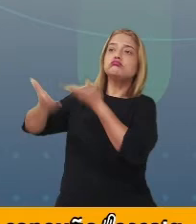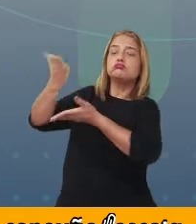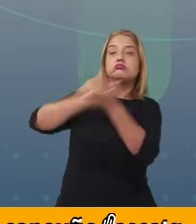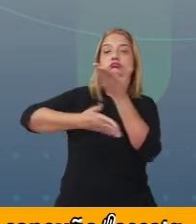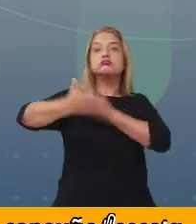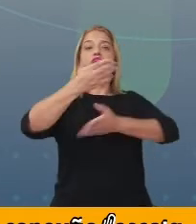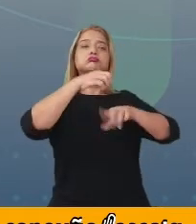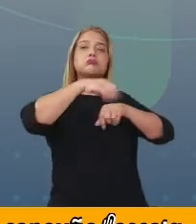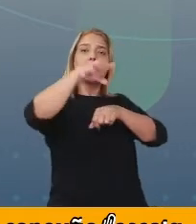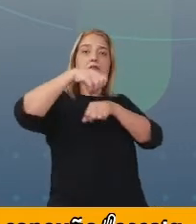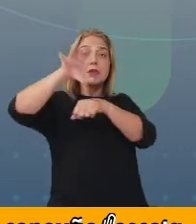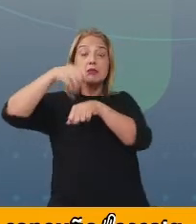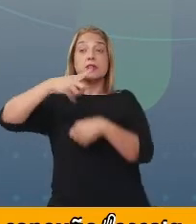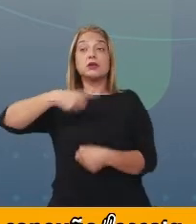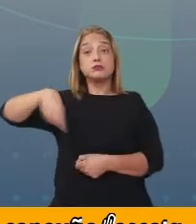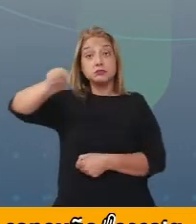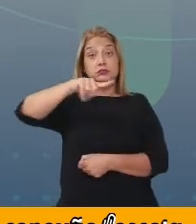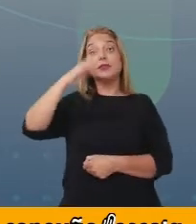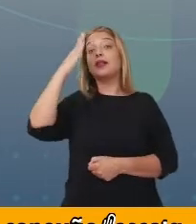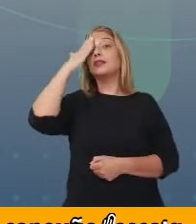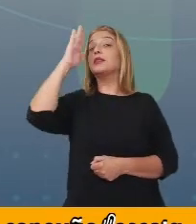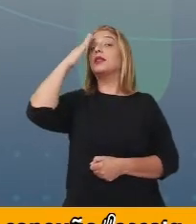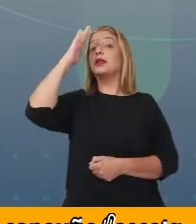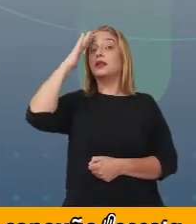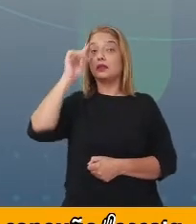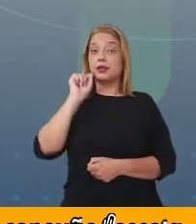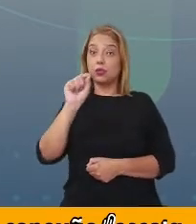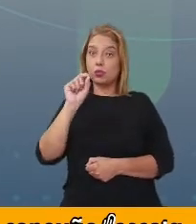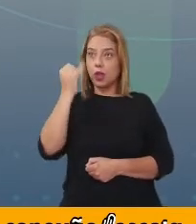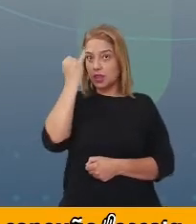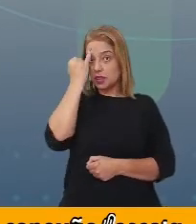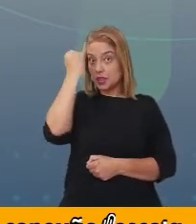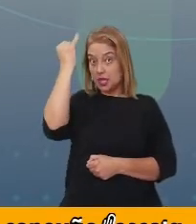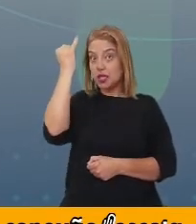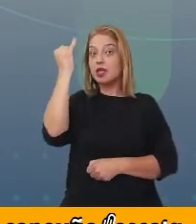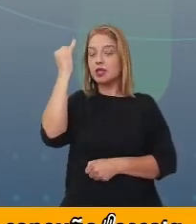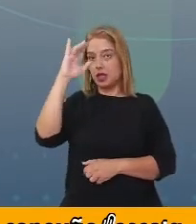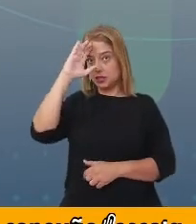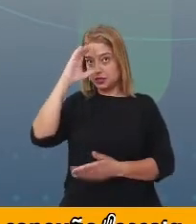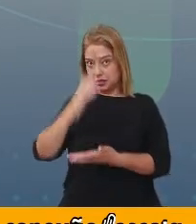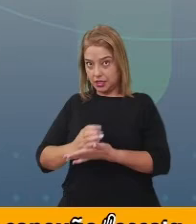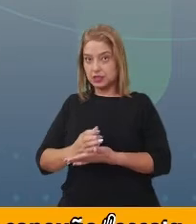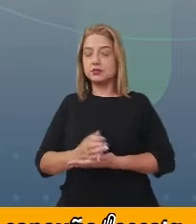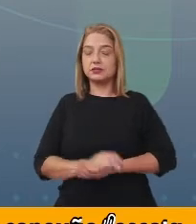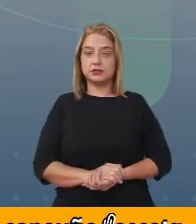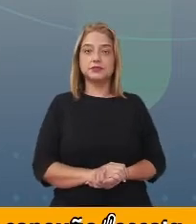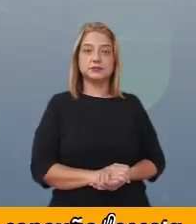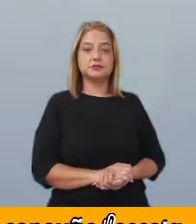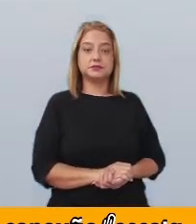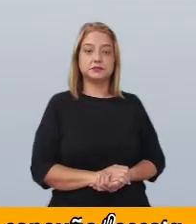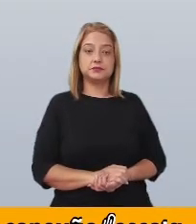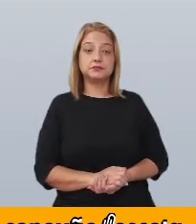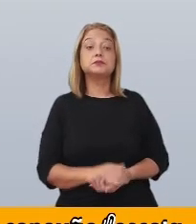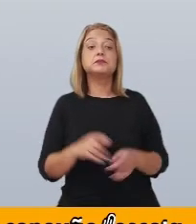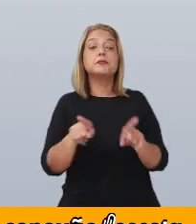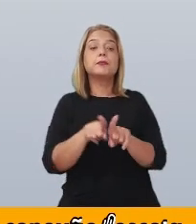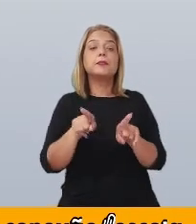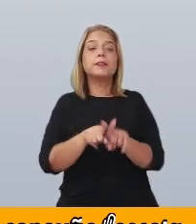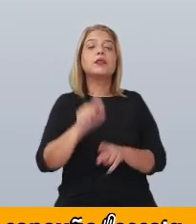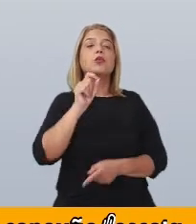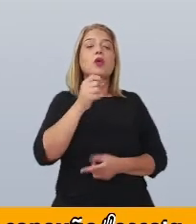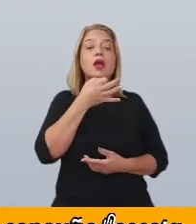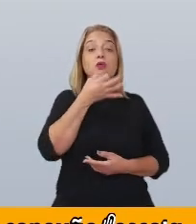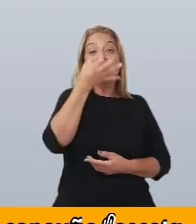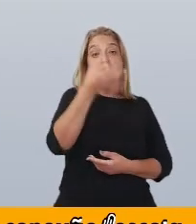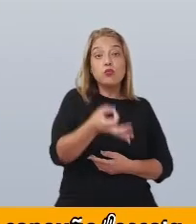dar força a uma ideia, uma tese. Também nós temos aqui o argumento